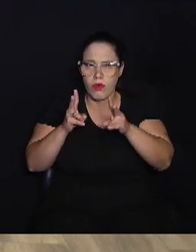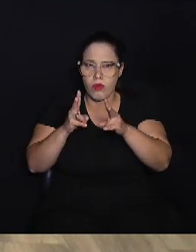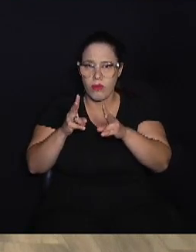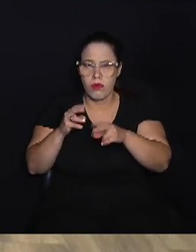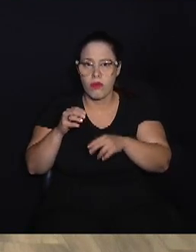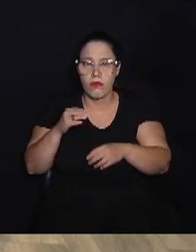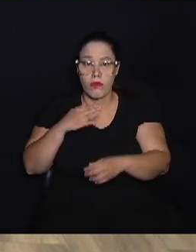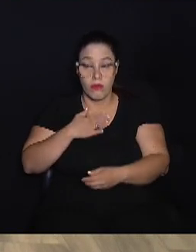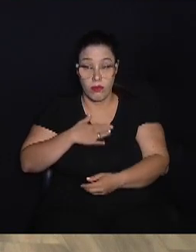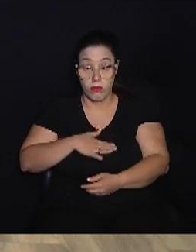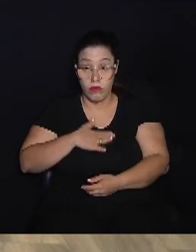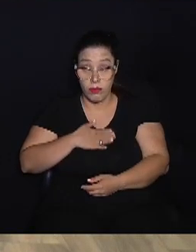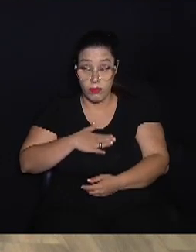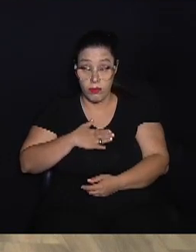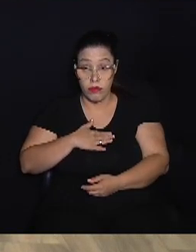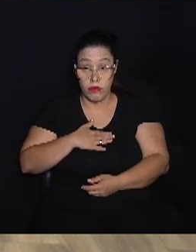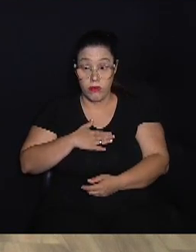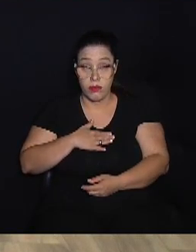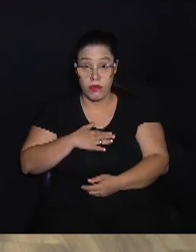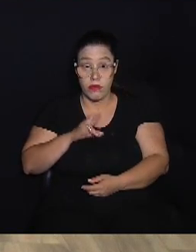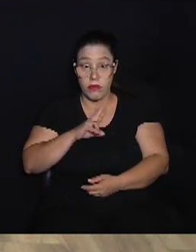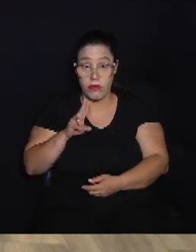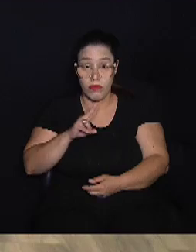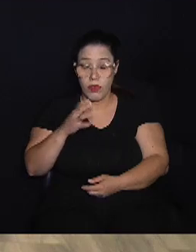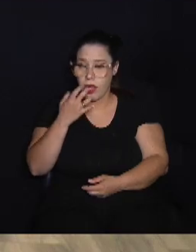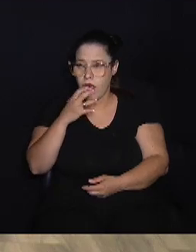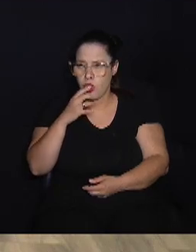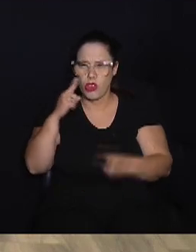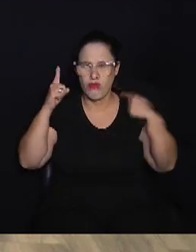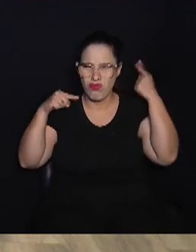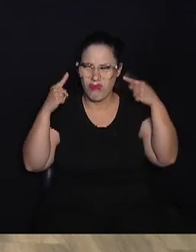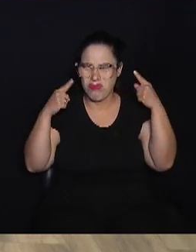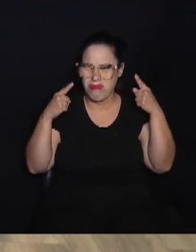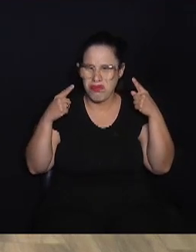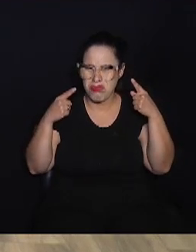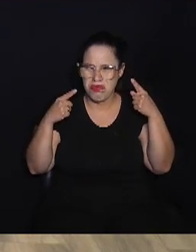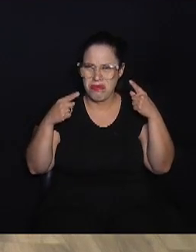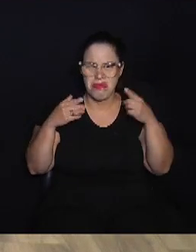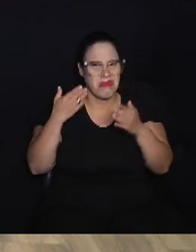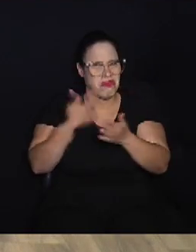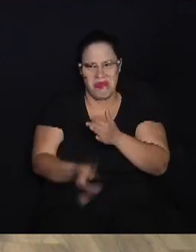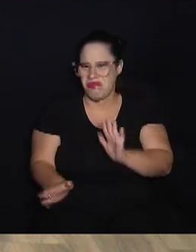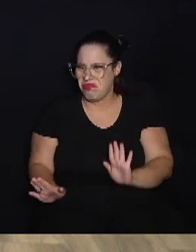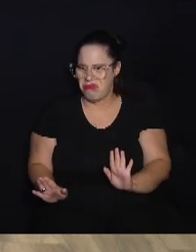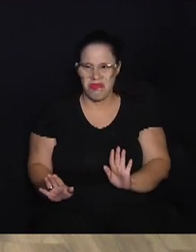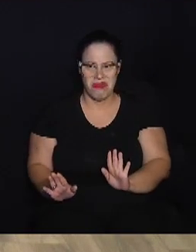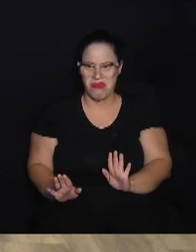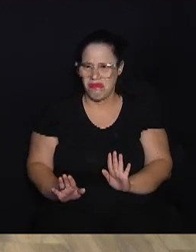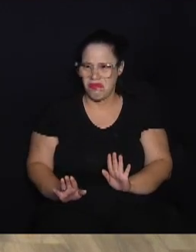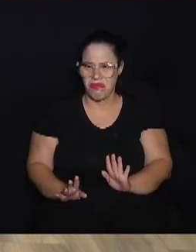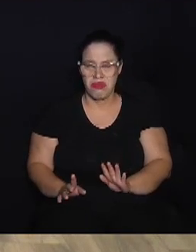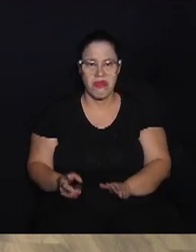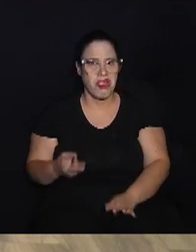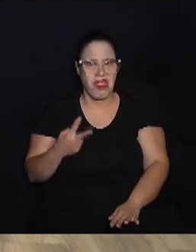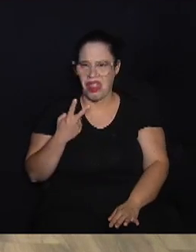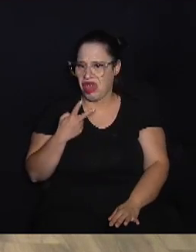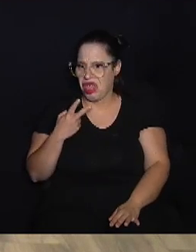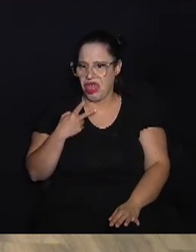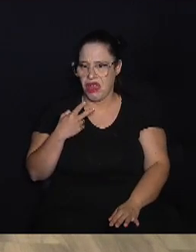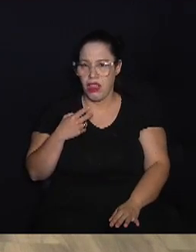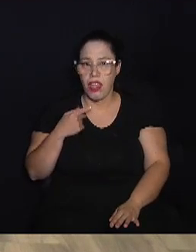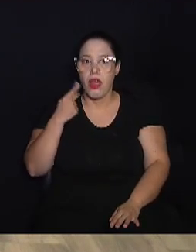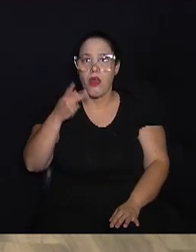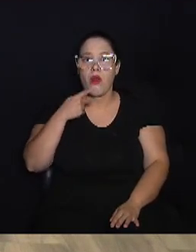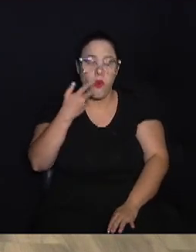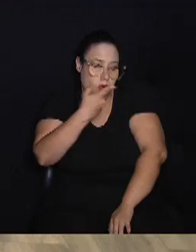de agosto, que era chamado mês do cachorro louco, mas isso já caiu por terra, viu? Não existe mais essa questão de falar